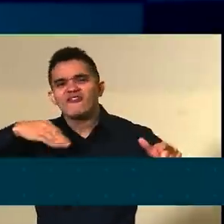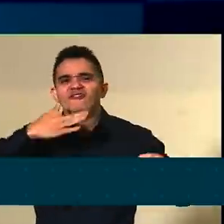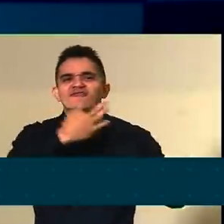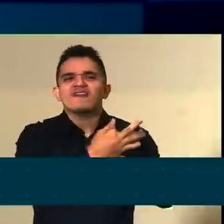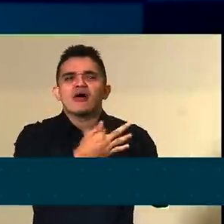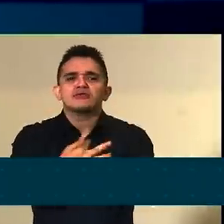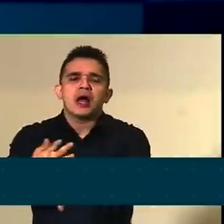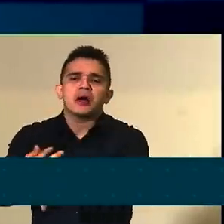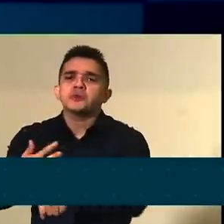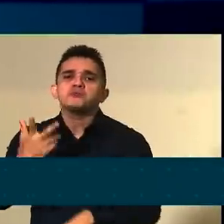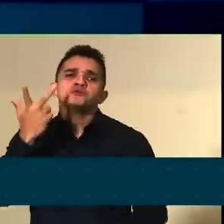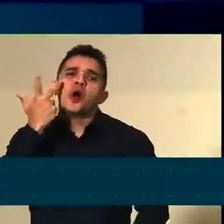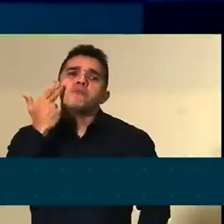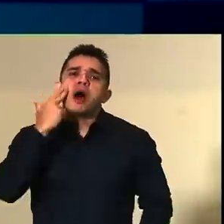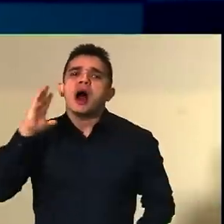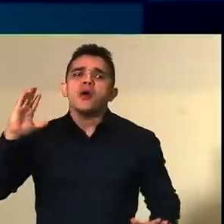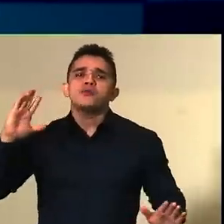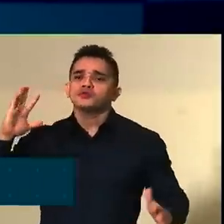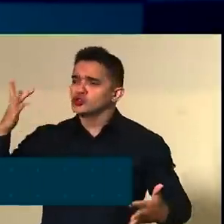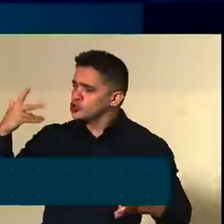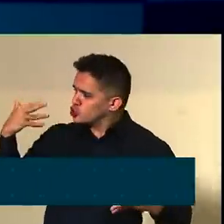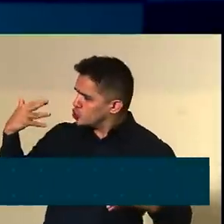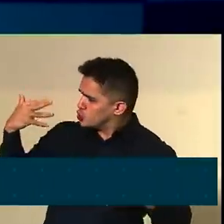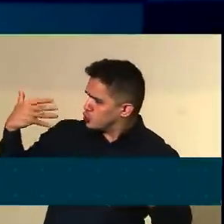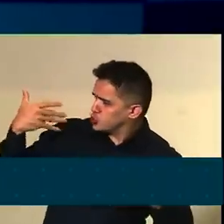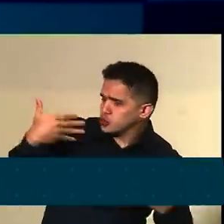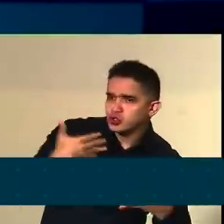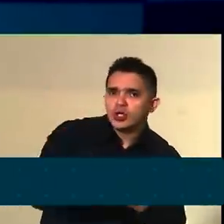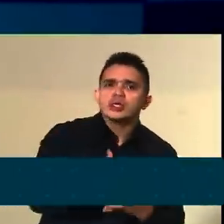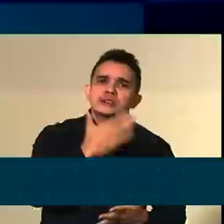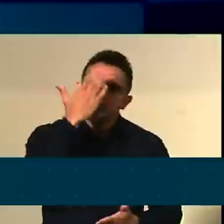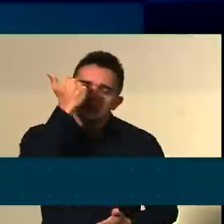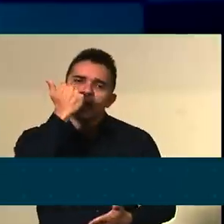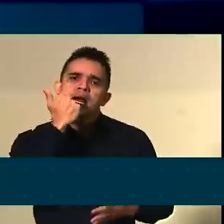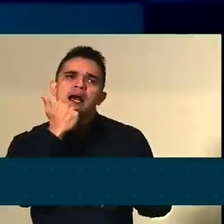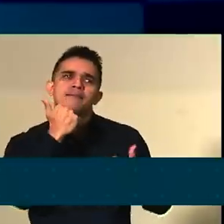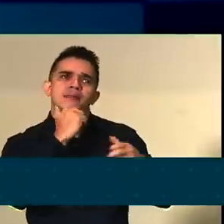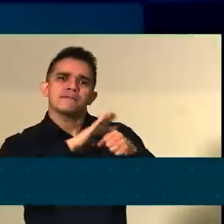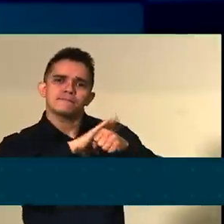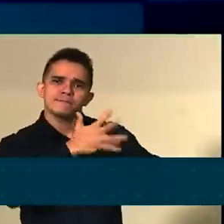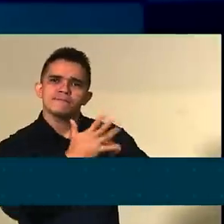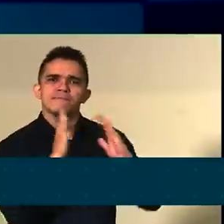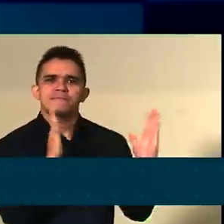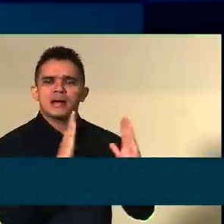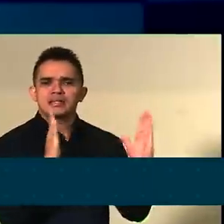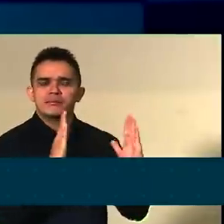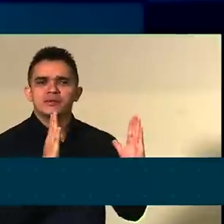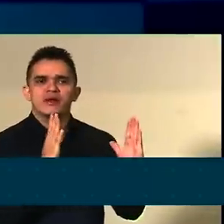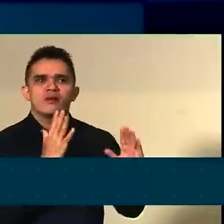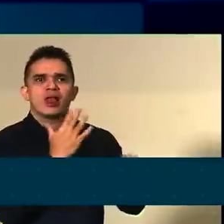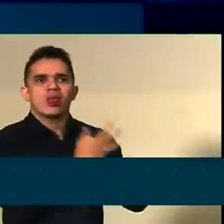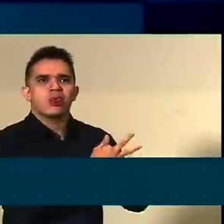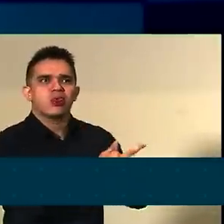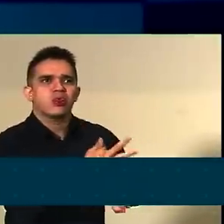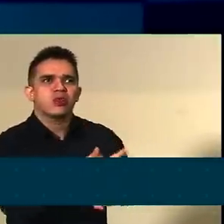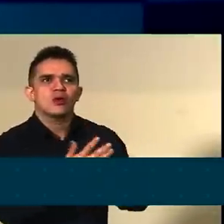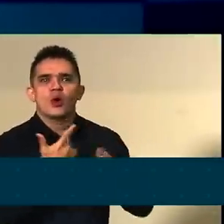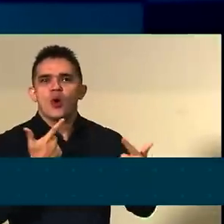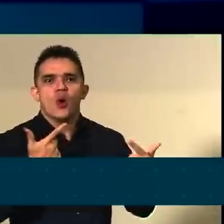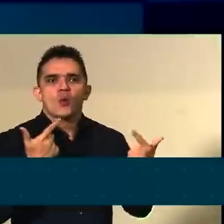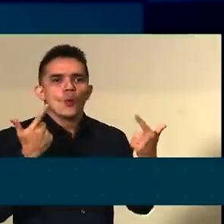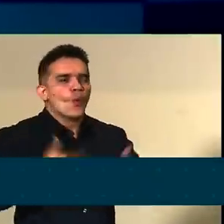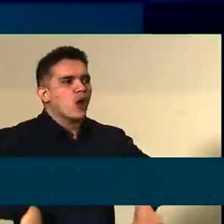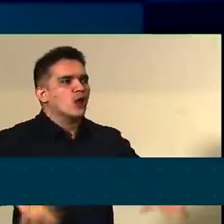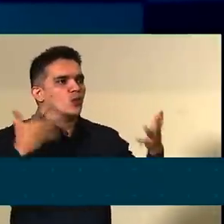da normalidade histórica. Nós sabemos que durante a pandemia nós tivemos uma taxa de abstenção um pouco maior devido à